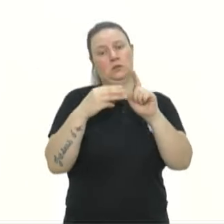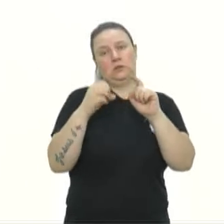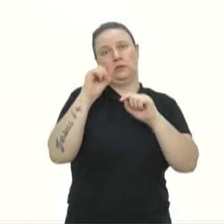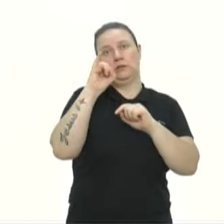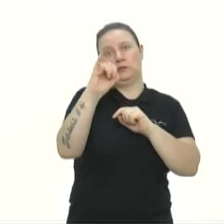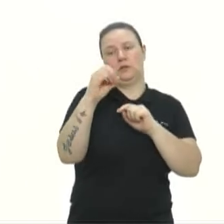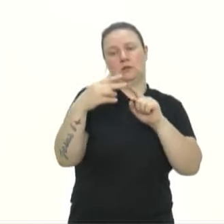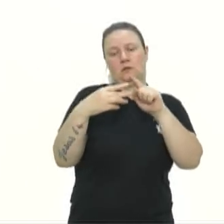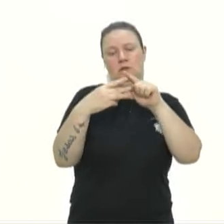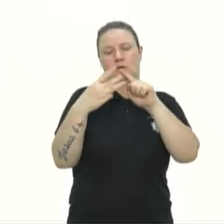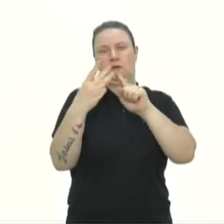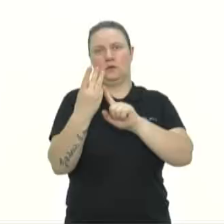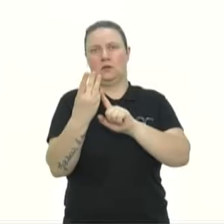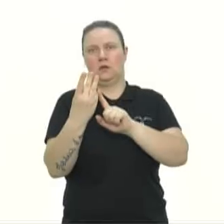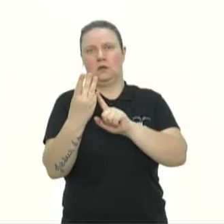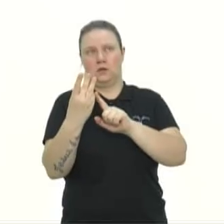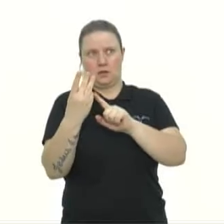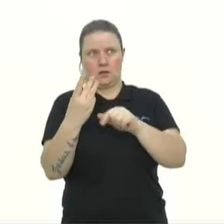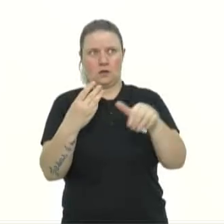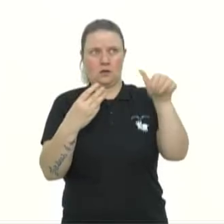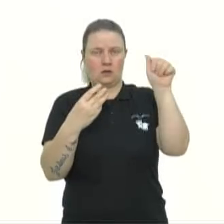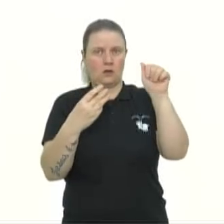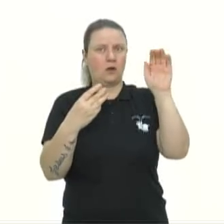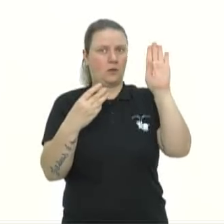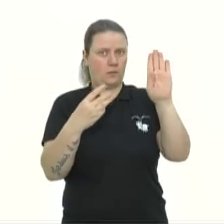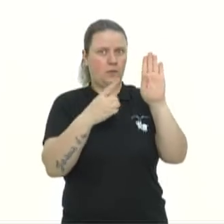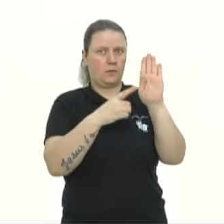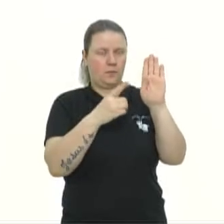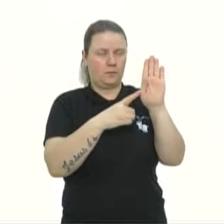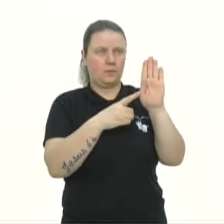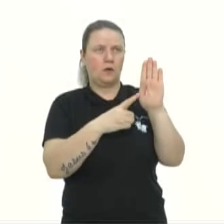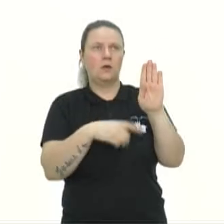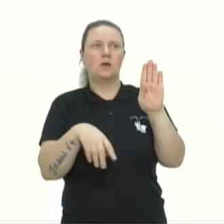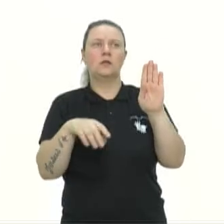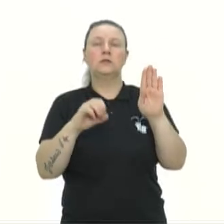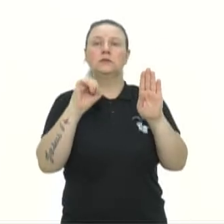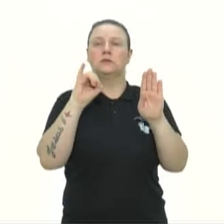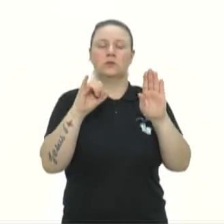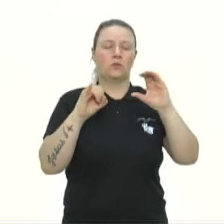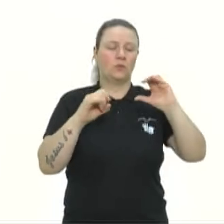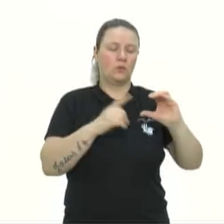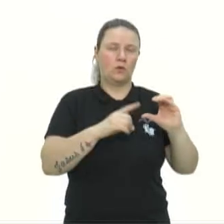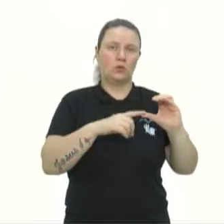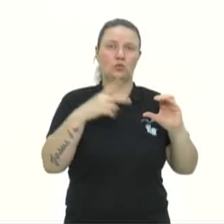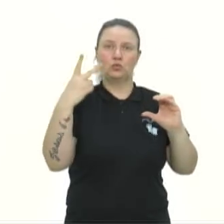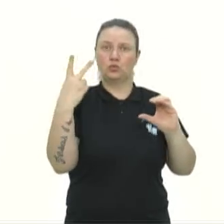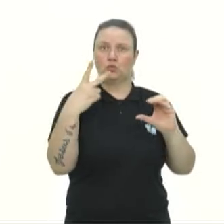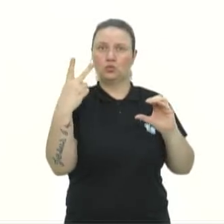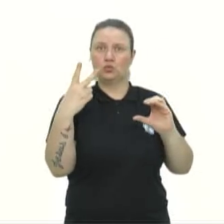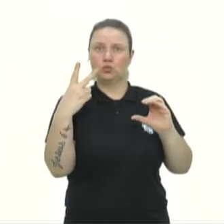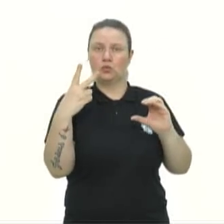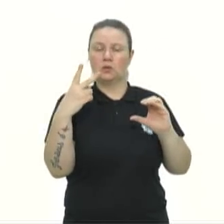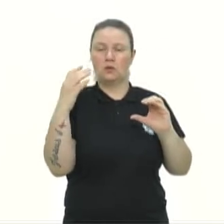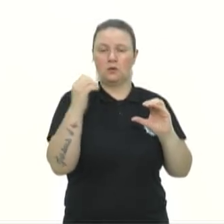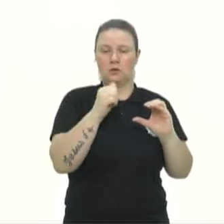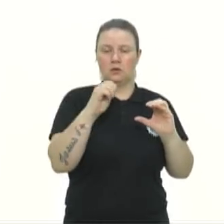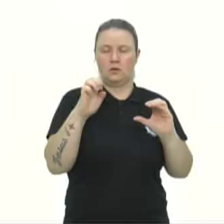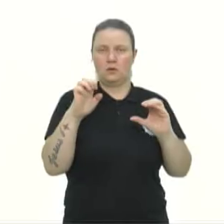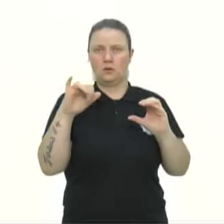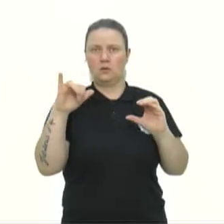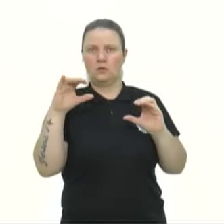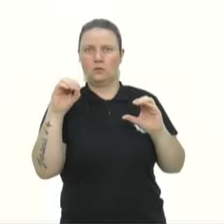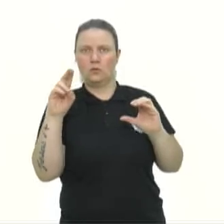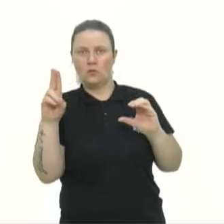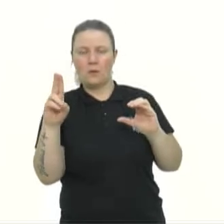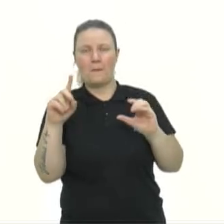se encontram na palavra e na mesma sílaba. Quando duas vogais se encontram na palavra, mas em